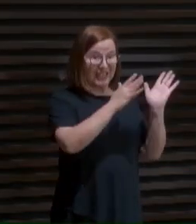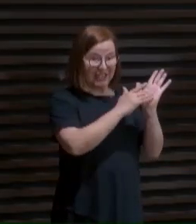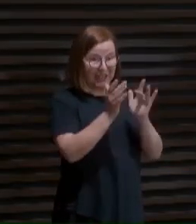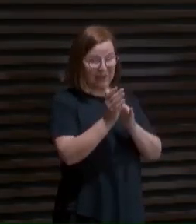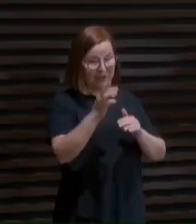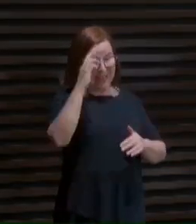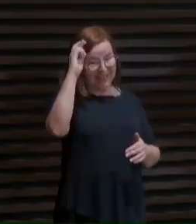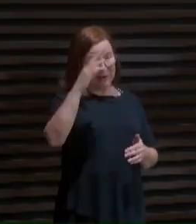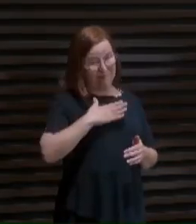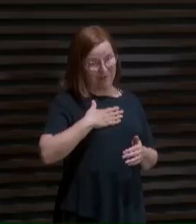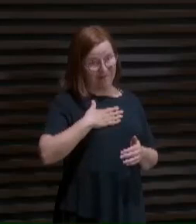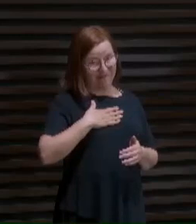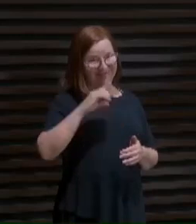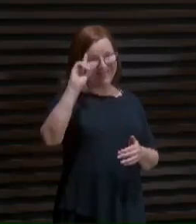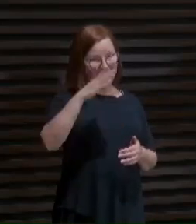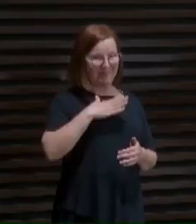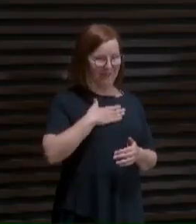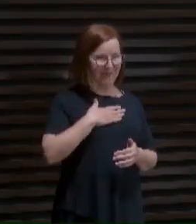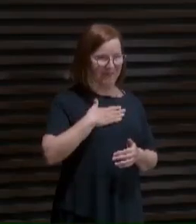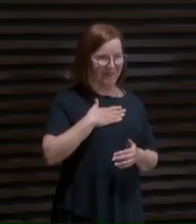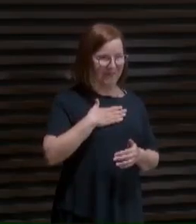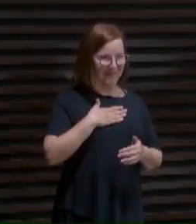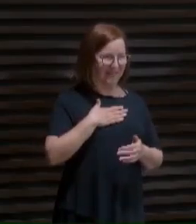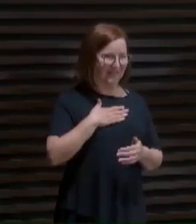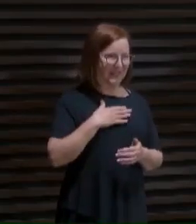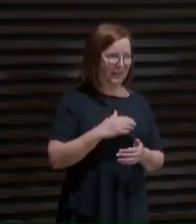Senhor meu e Deus meu.